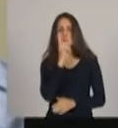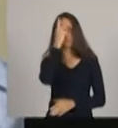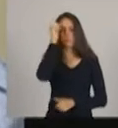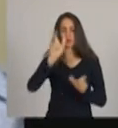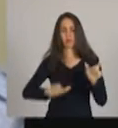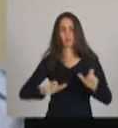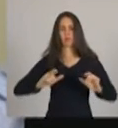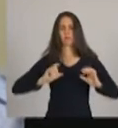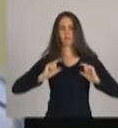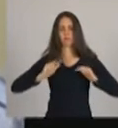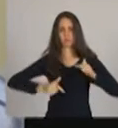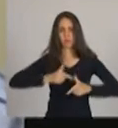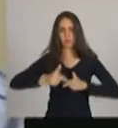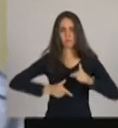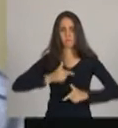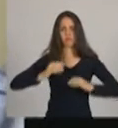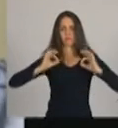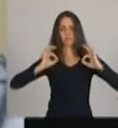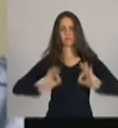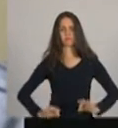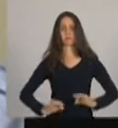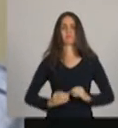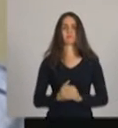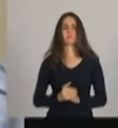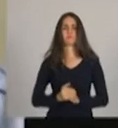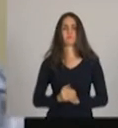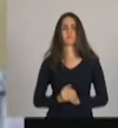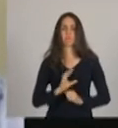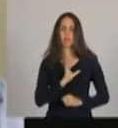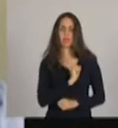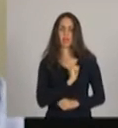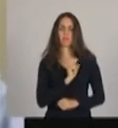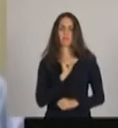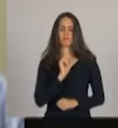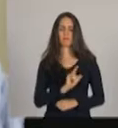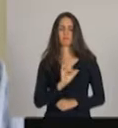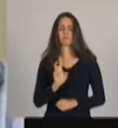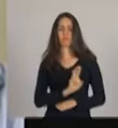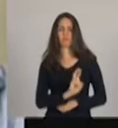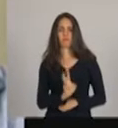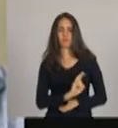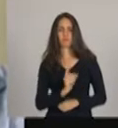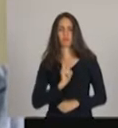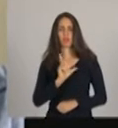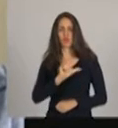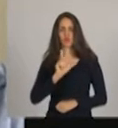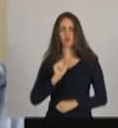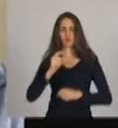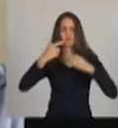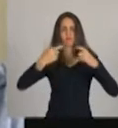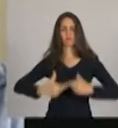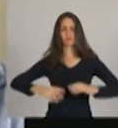que trabalham, que amam a cidade de Vila Velha, que escolheram o seu